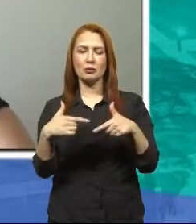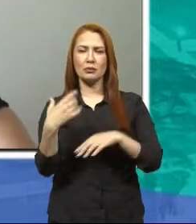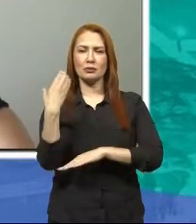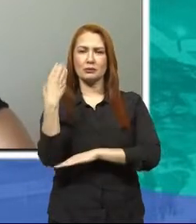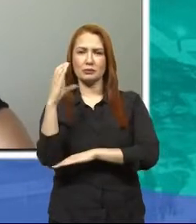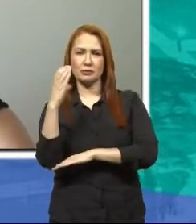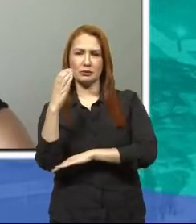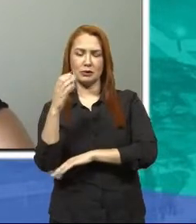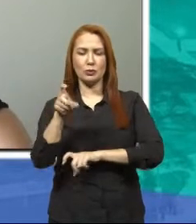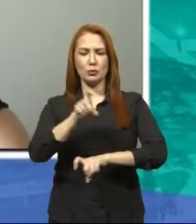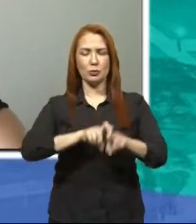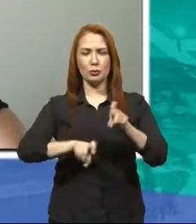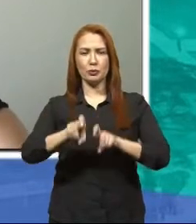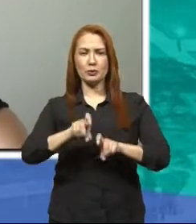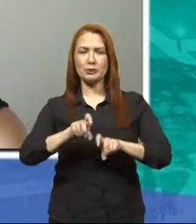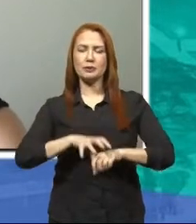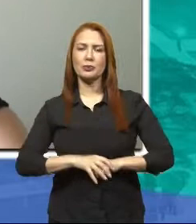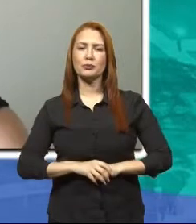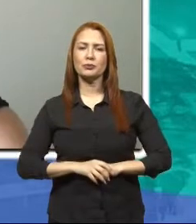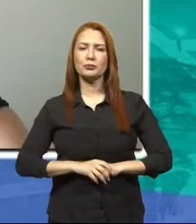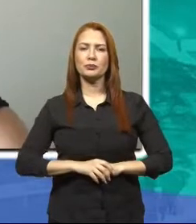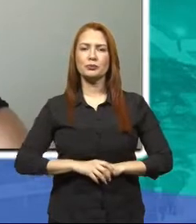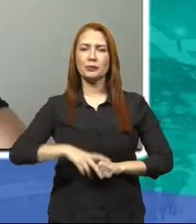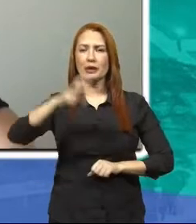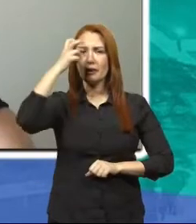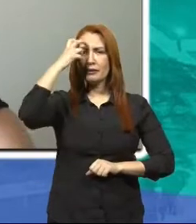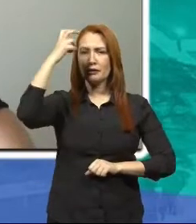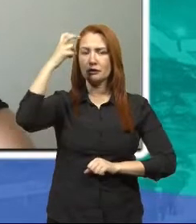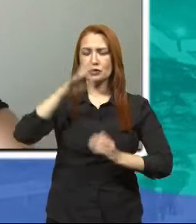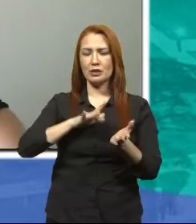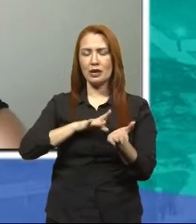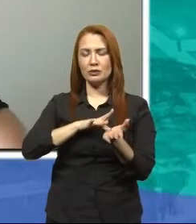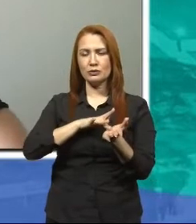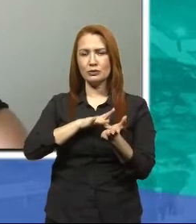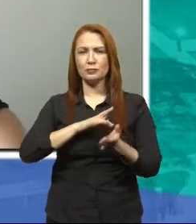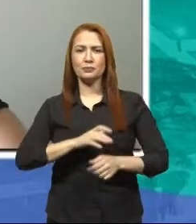da computação, inteligência artificial,